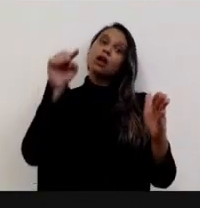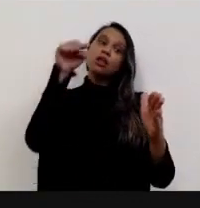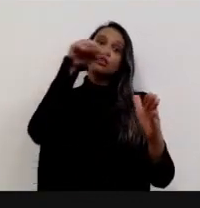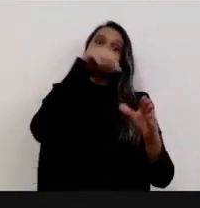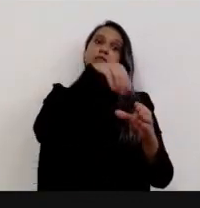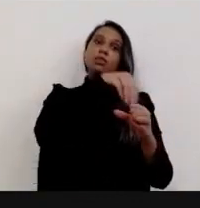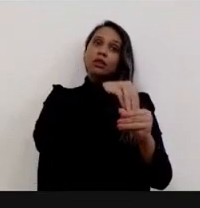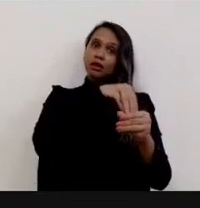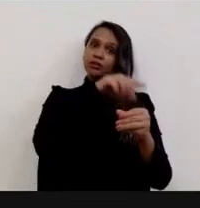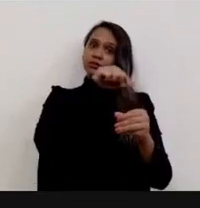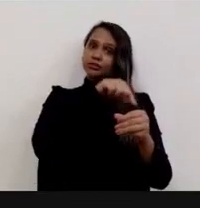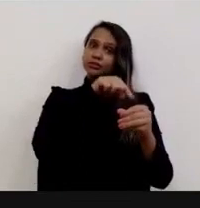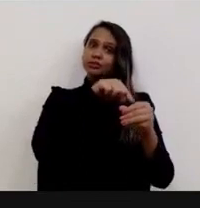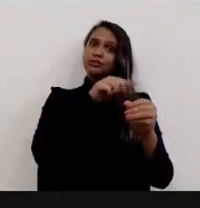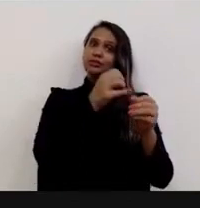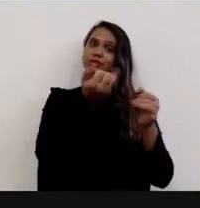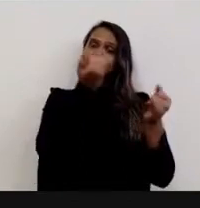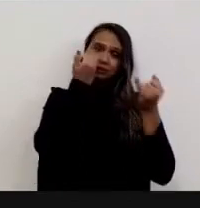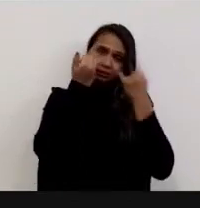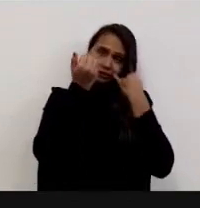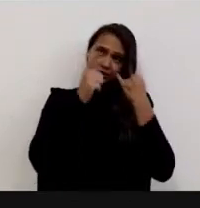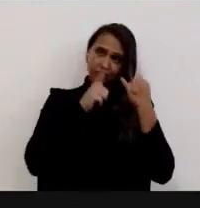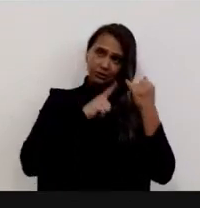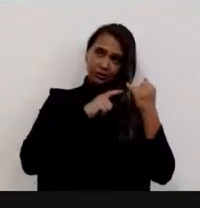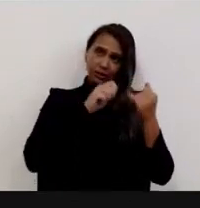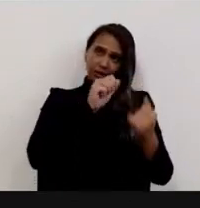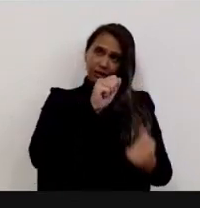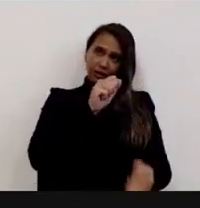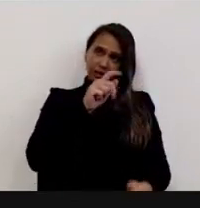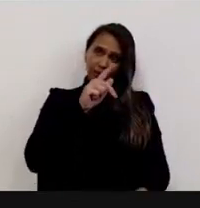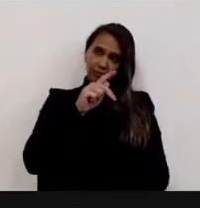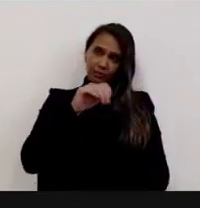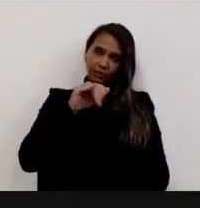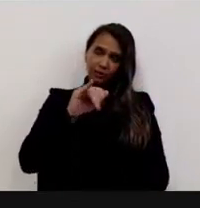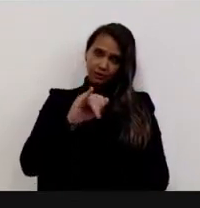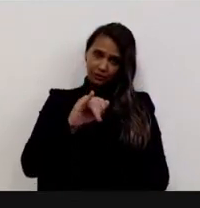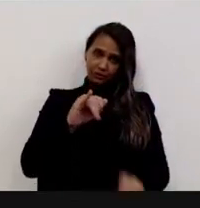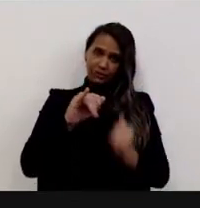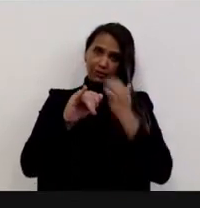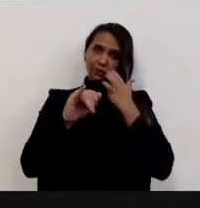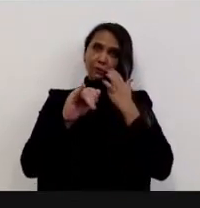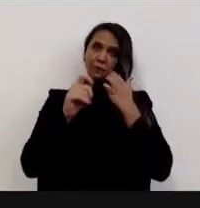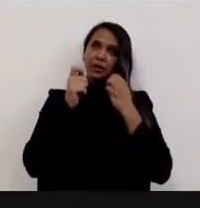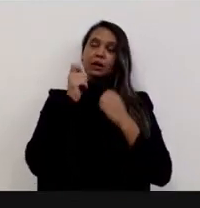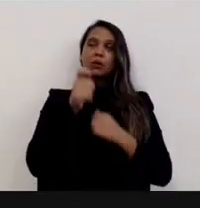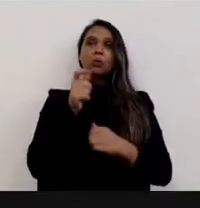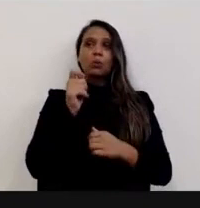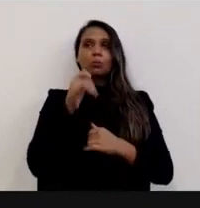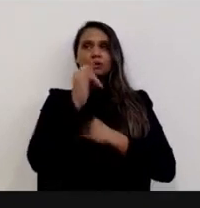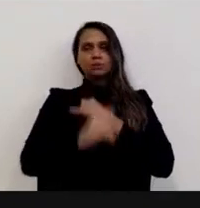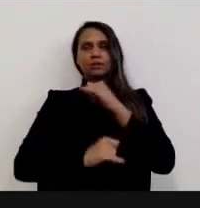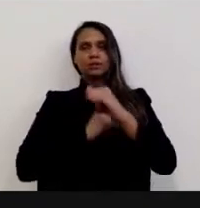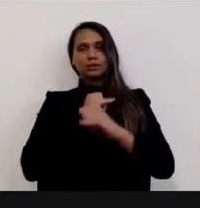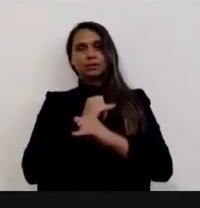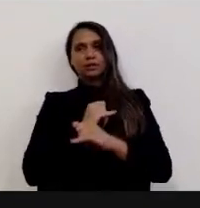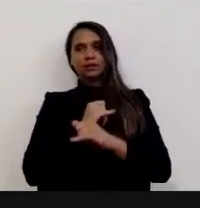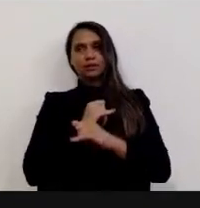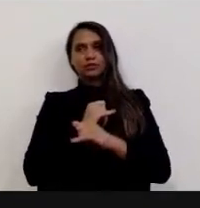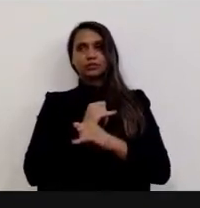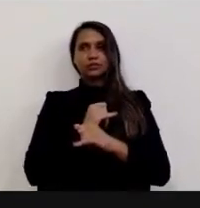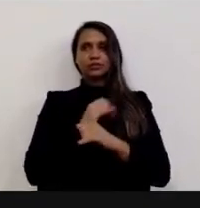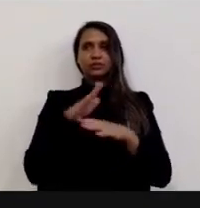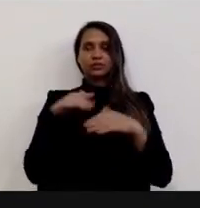dados abertos, fazem parte uma API para acesso aos dados do Comprasnet. Então,